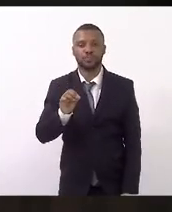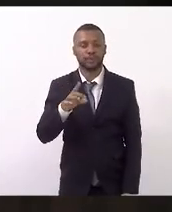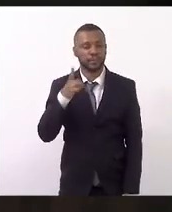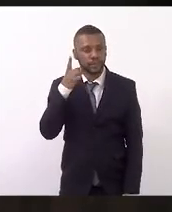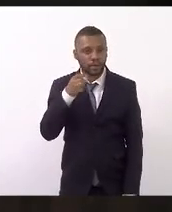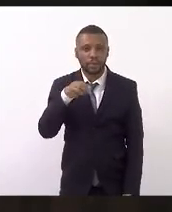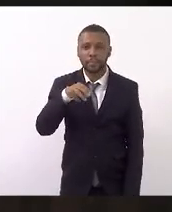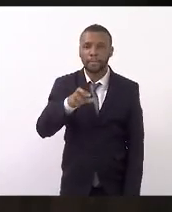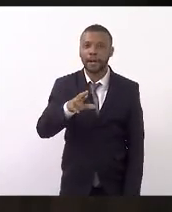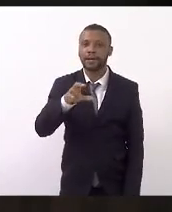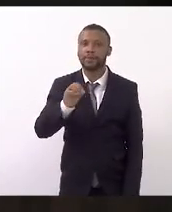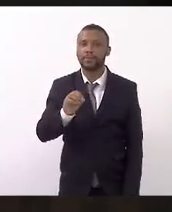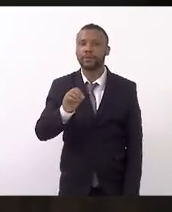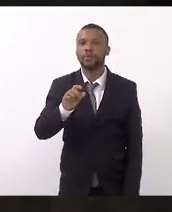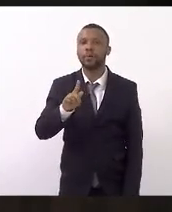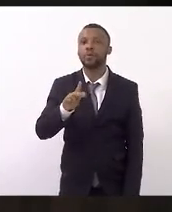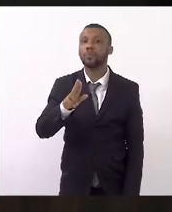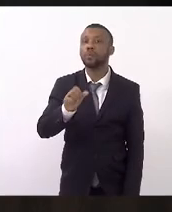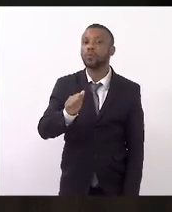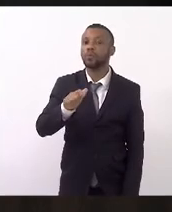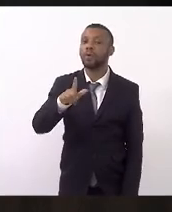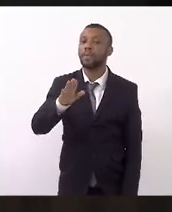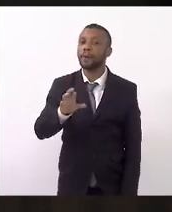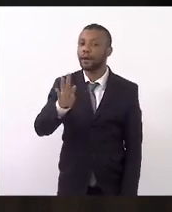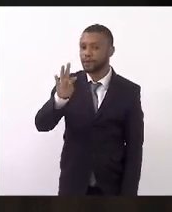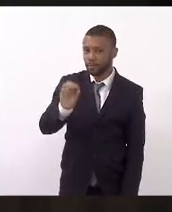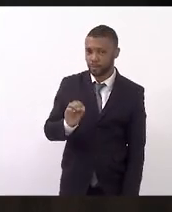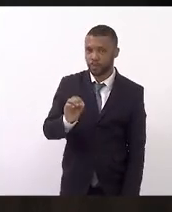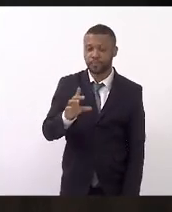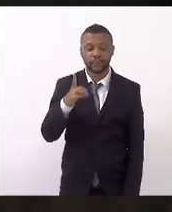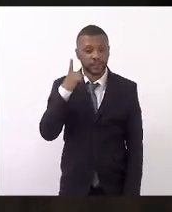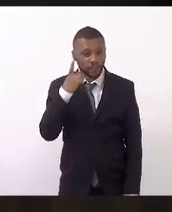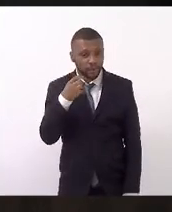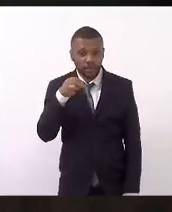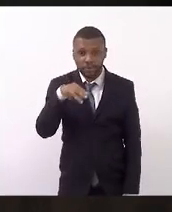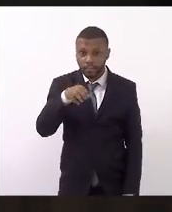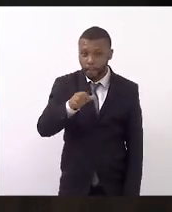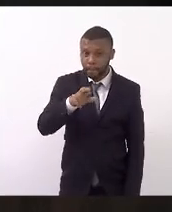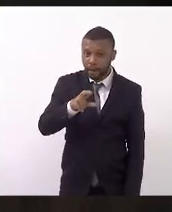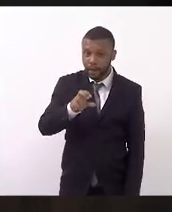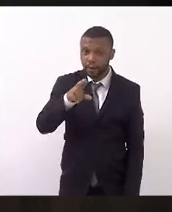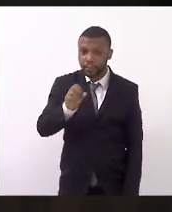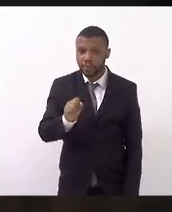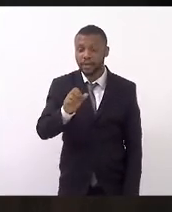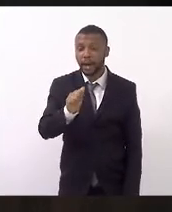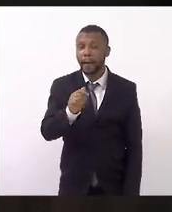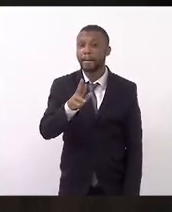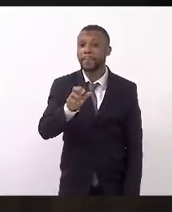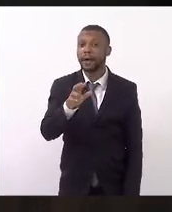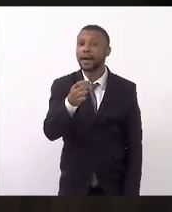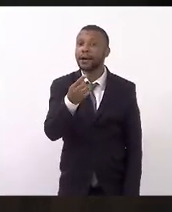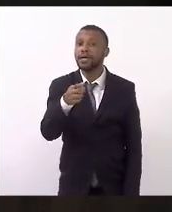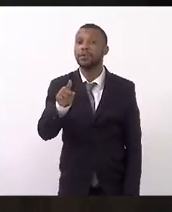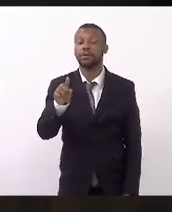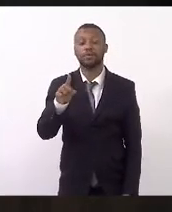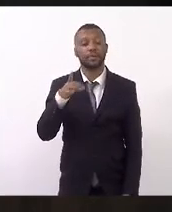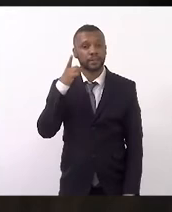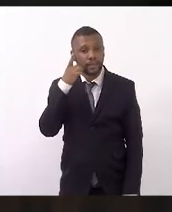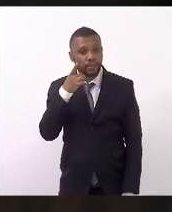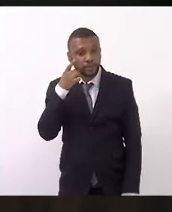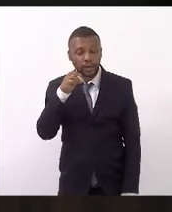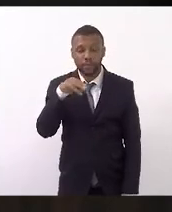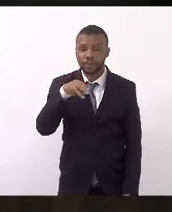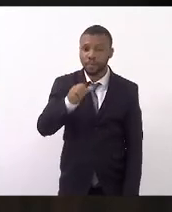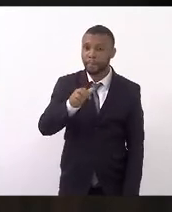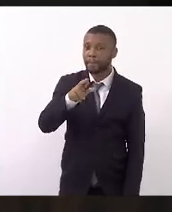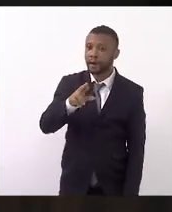deputado Márcio Alberto, deputado Márcio Gualberto, deputado Marcos Abraão, deputado Marcos Abraão, deputado Marcos